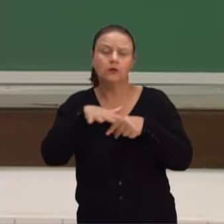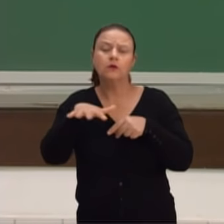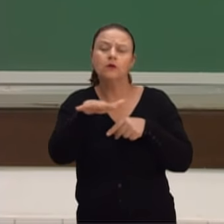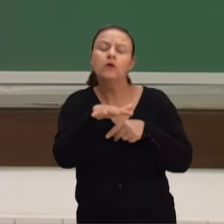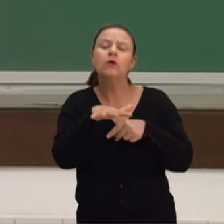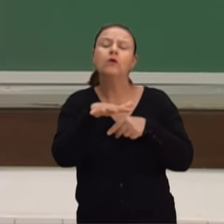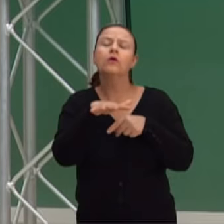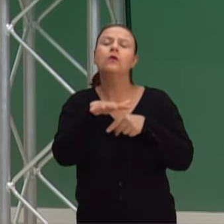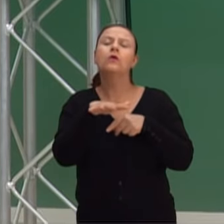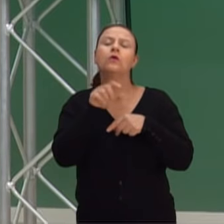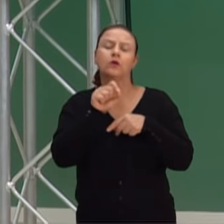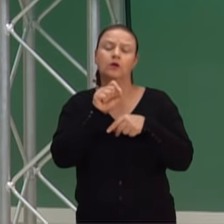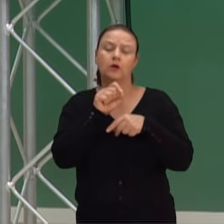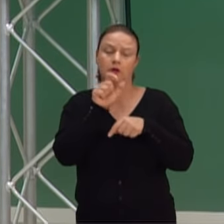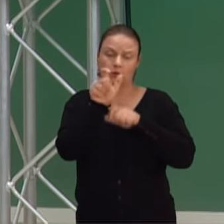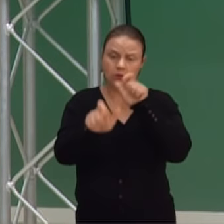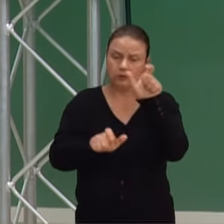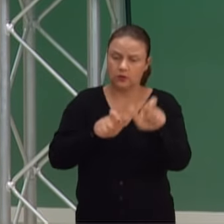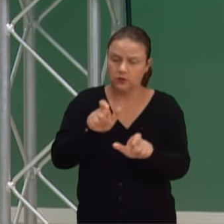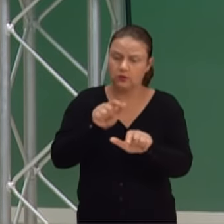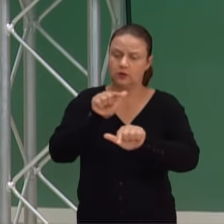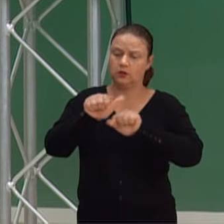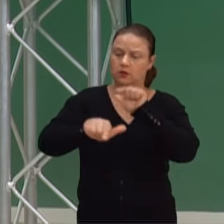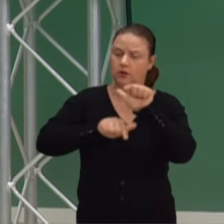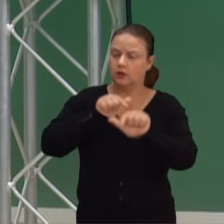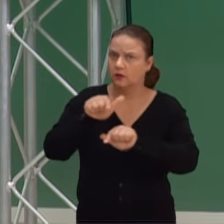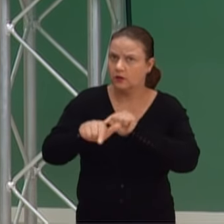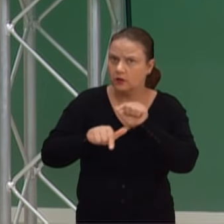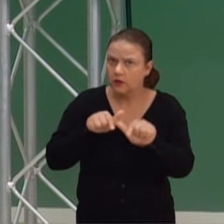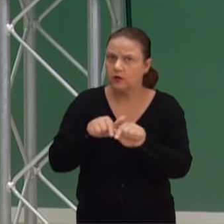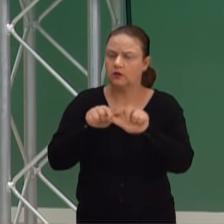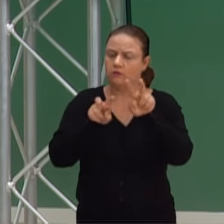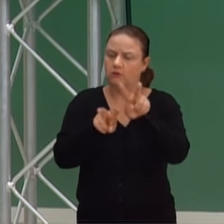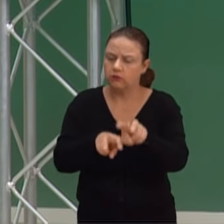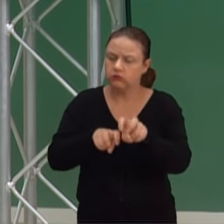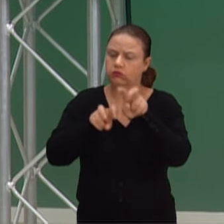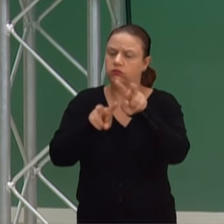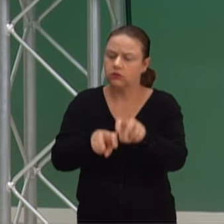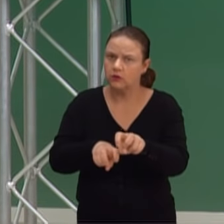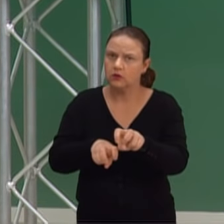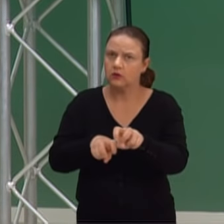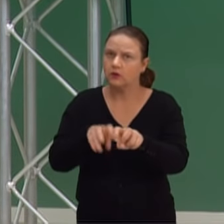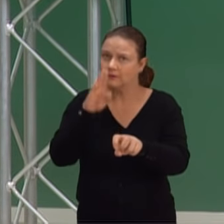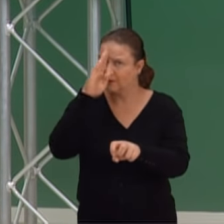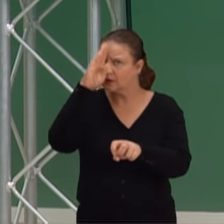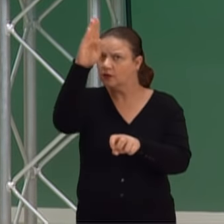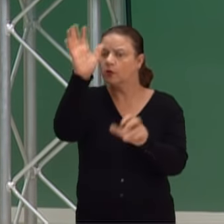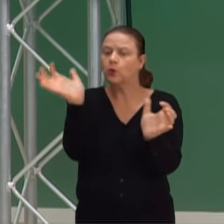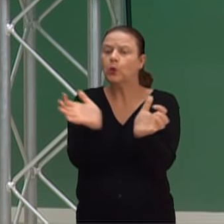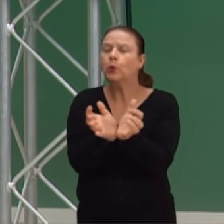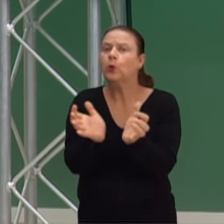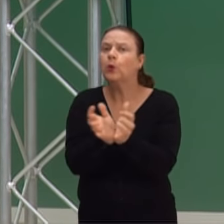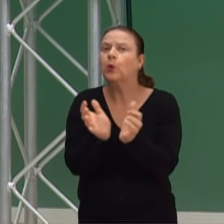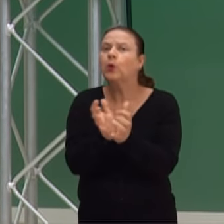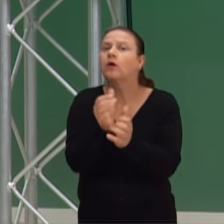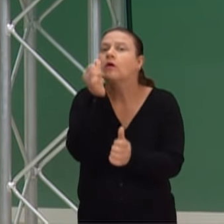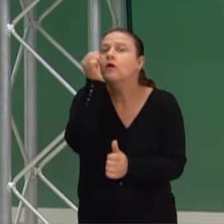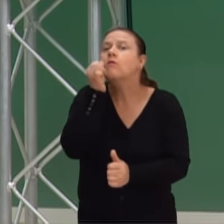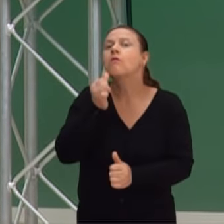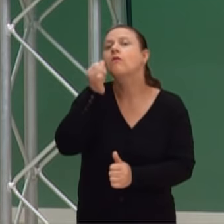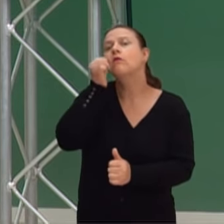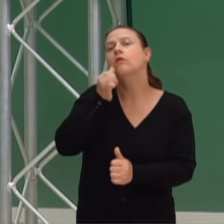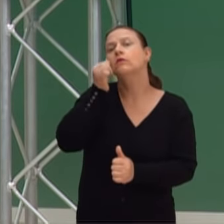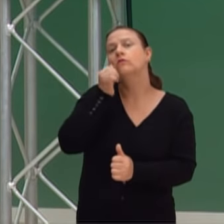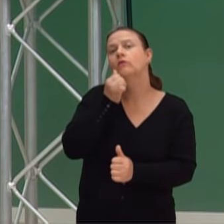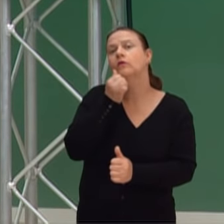brasileiros, quem trabalhava na produção, na plantação, na colheita, eram as mulheres ligadas à fertilidade da terra.